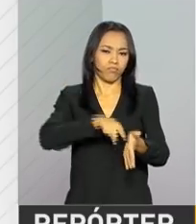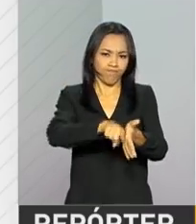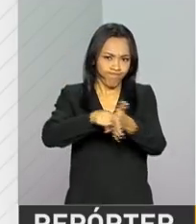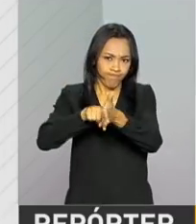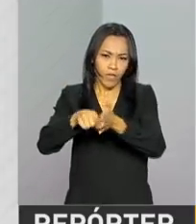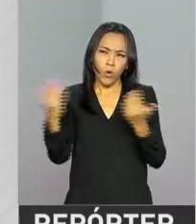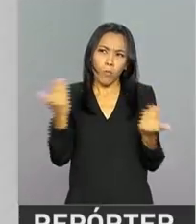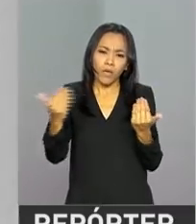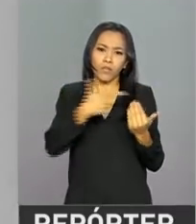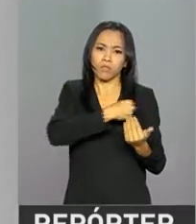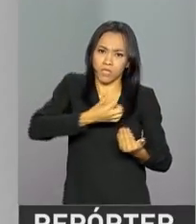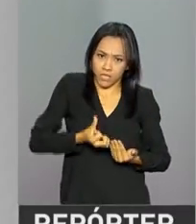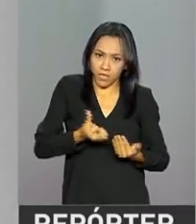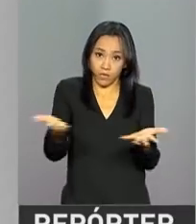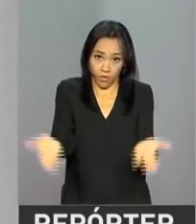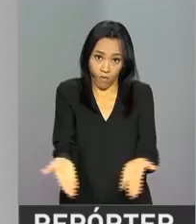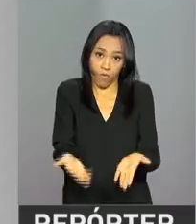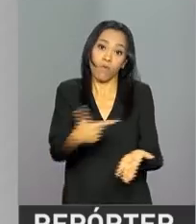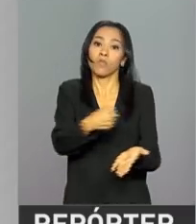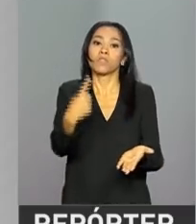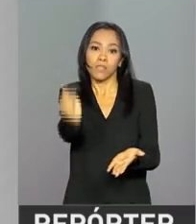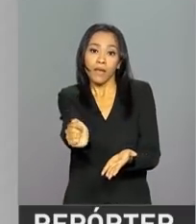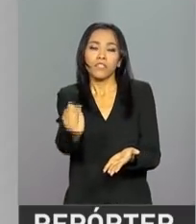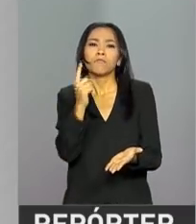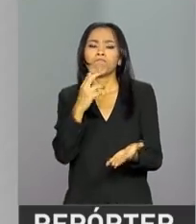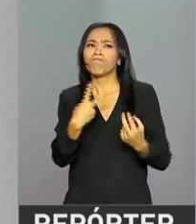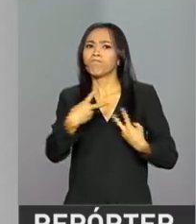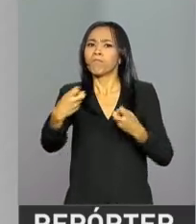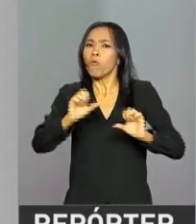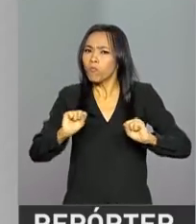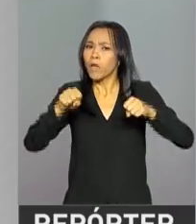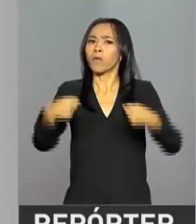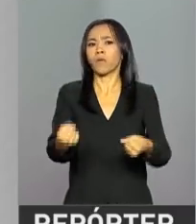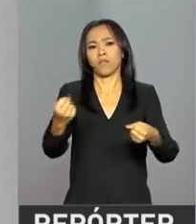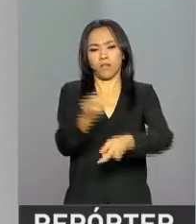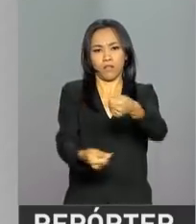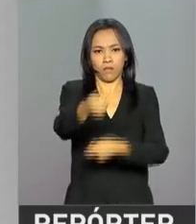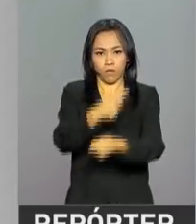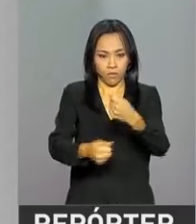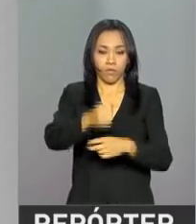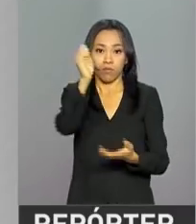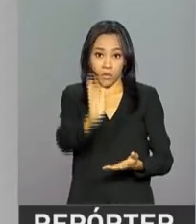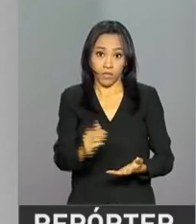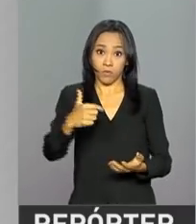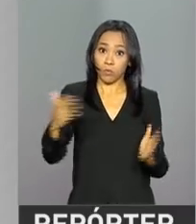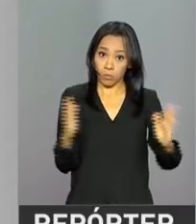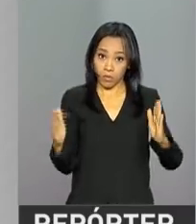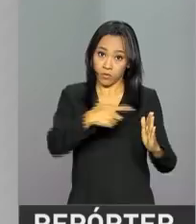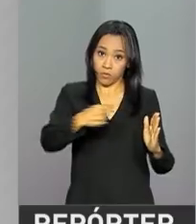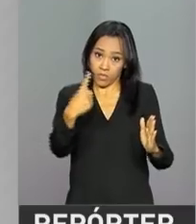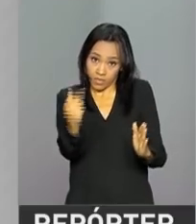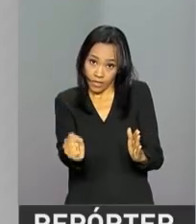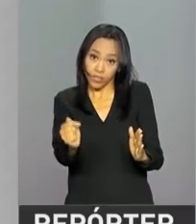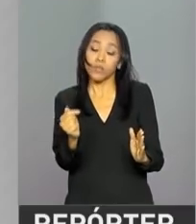2016 com os atuais o ministro destacou uma forte recuperação da economia brasileira em 2017 um deles